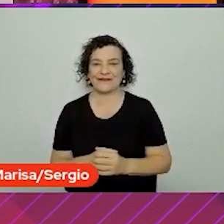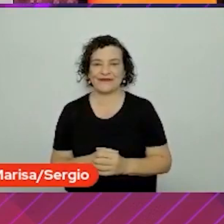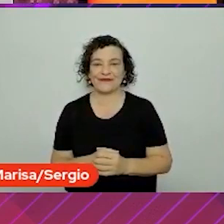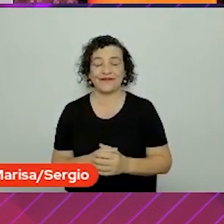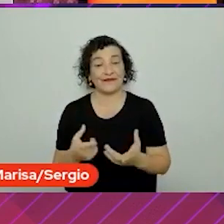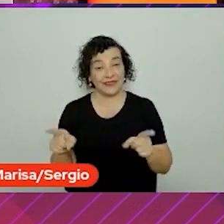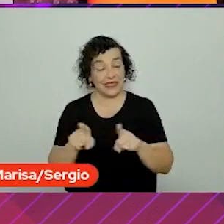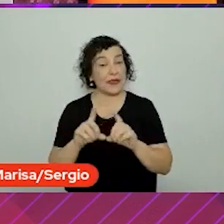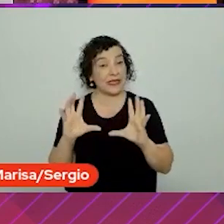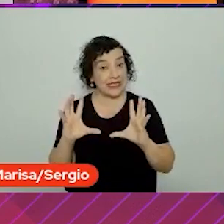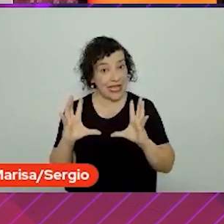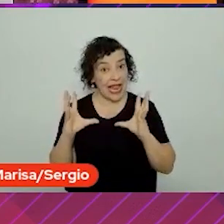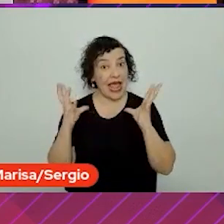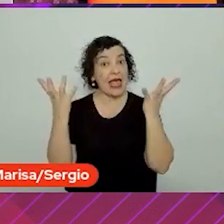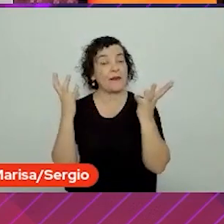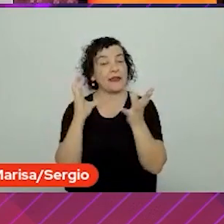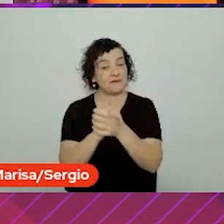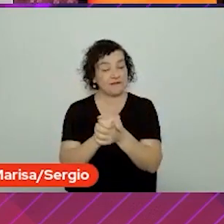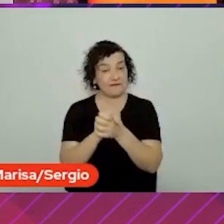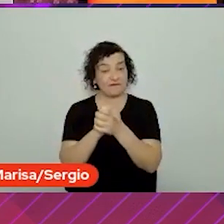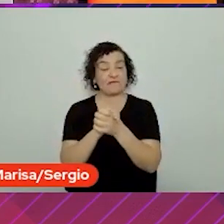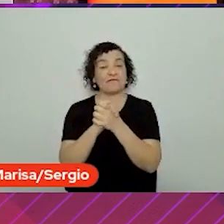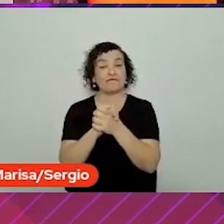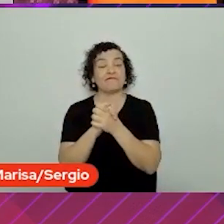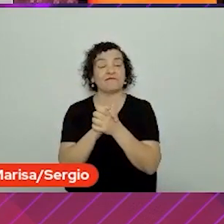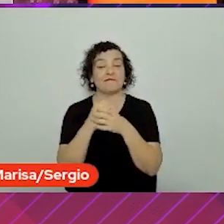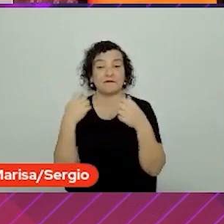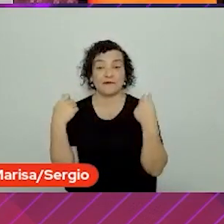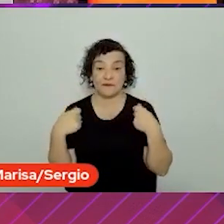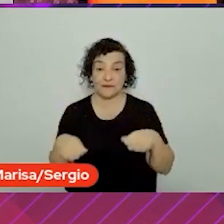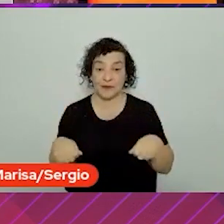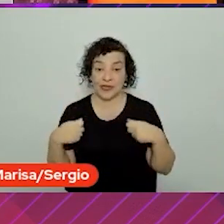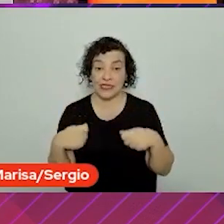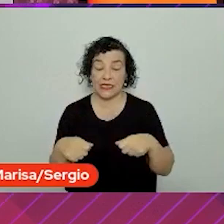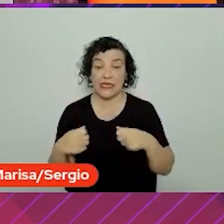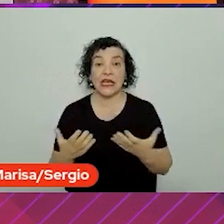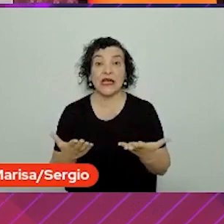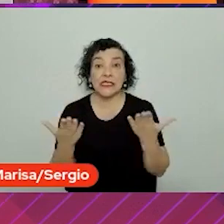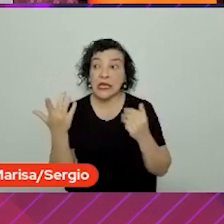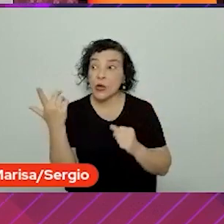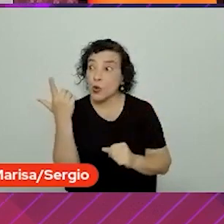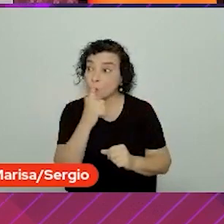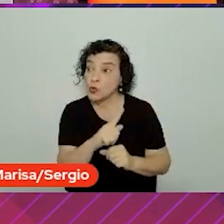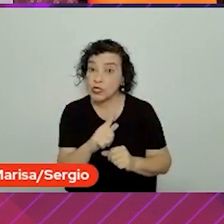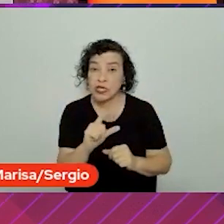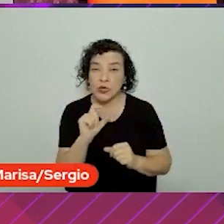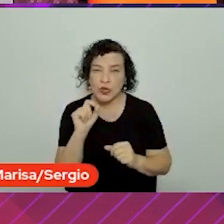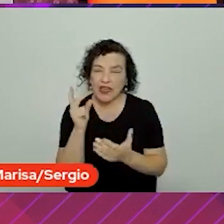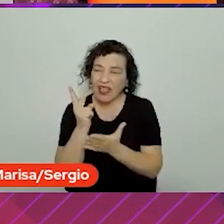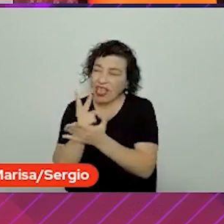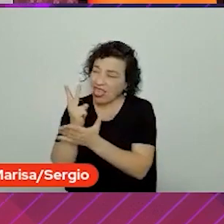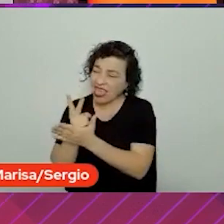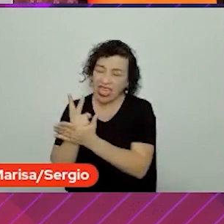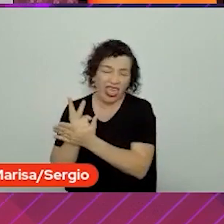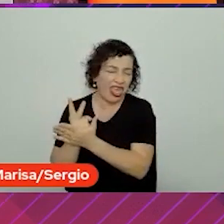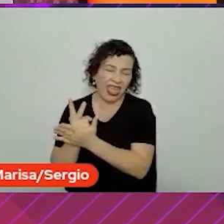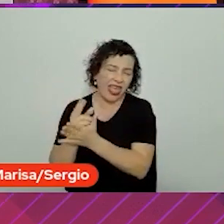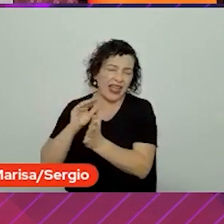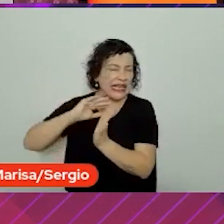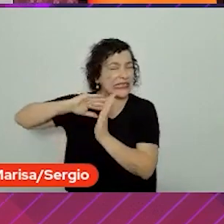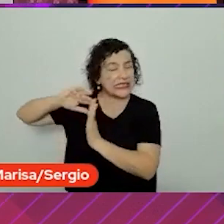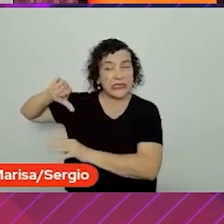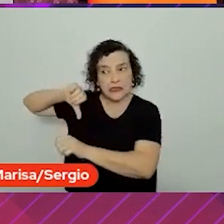Celebre e reconheça. Né? Então, a partir do momento que você conseguiu sair daquela mesmice de quando